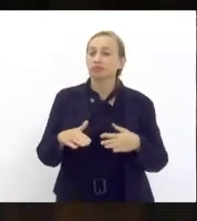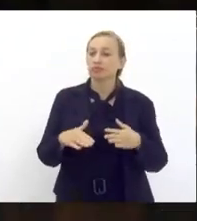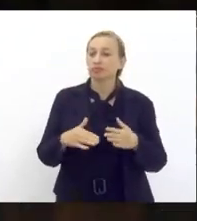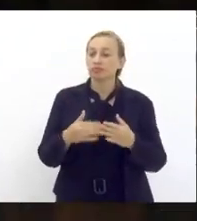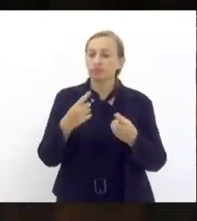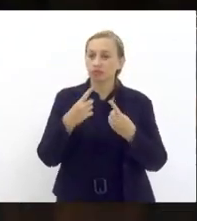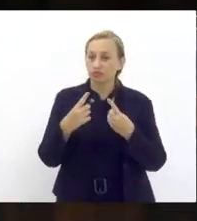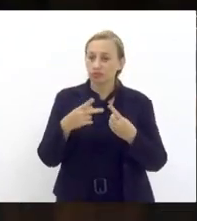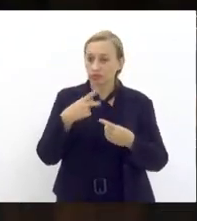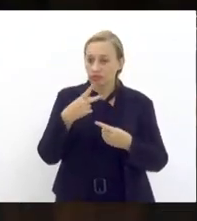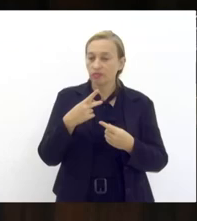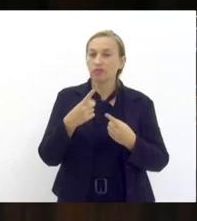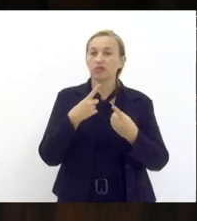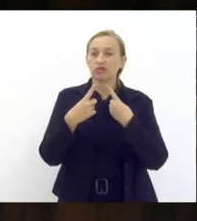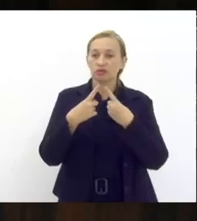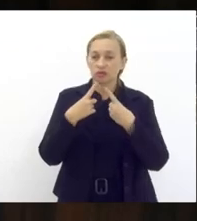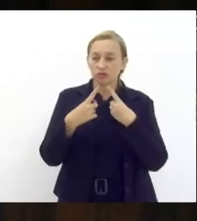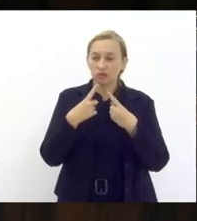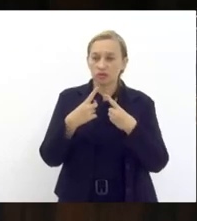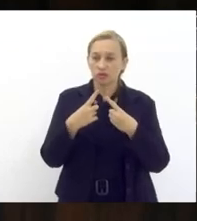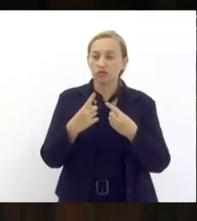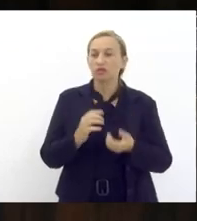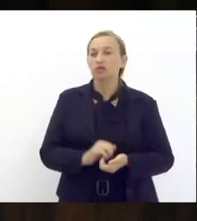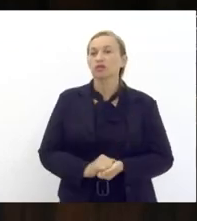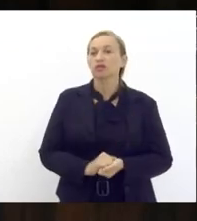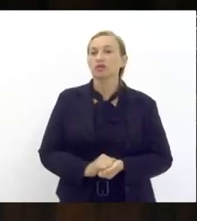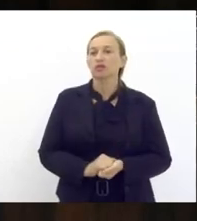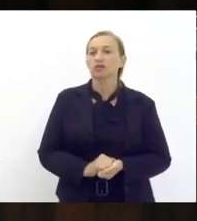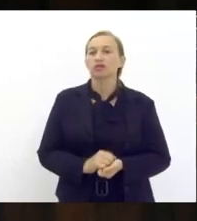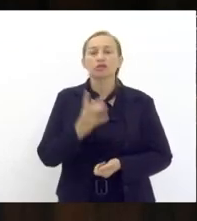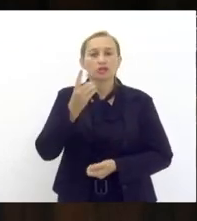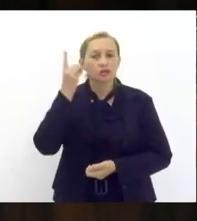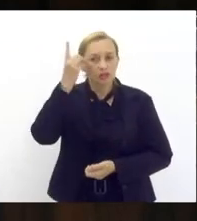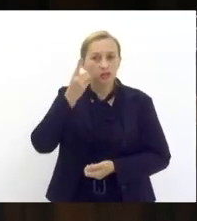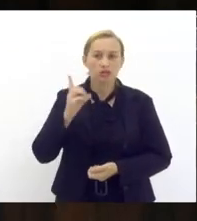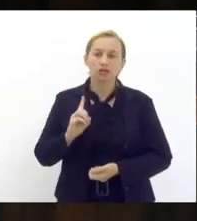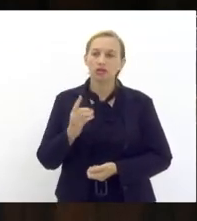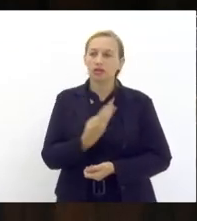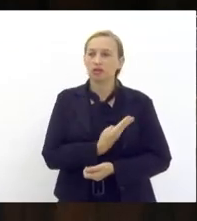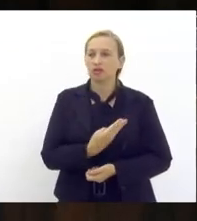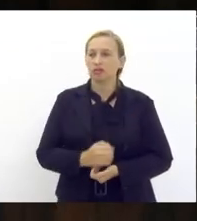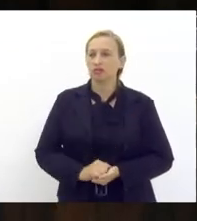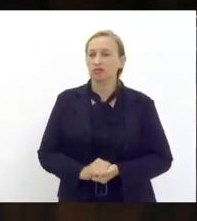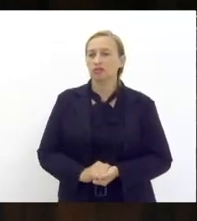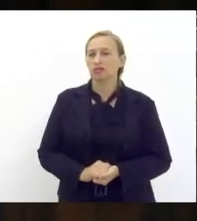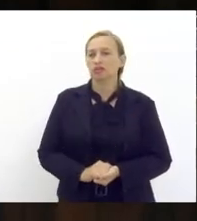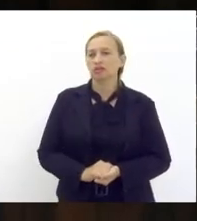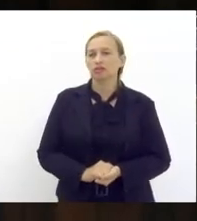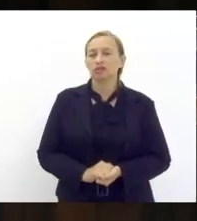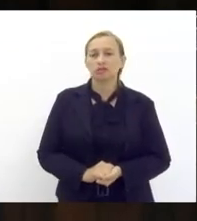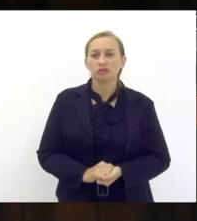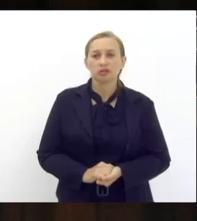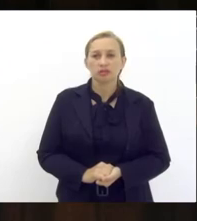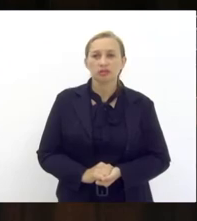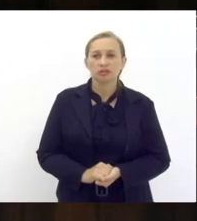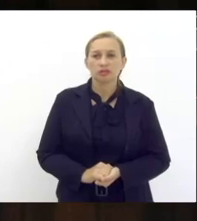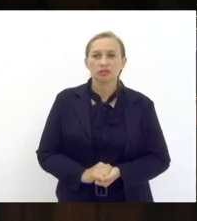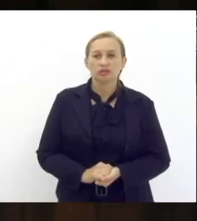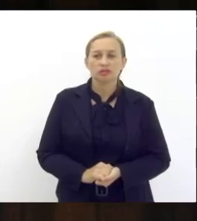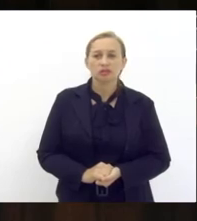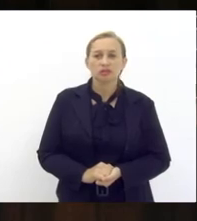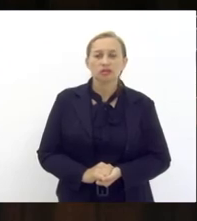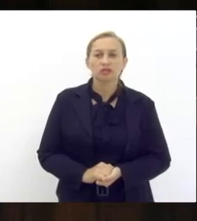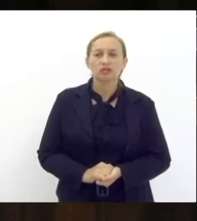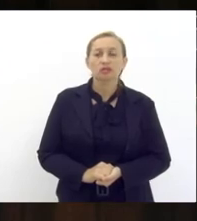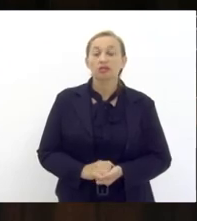Com os pareceres emitidos em discussão, para discutir, deputada Dani Balbi. Primeiro, presidenta,